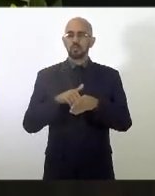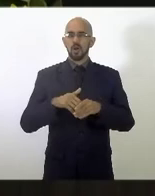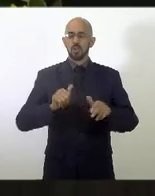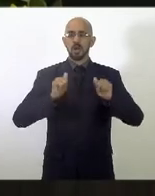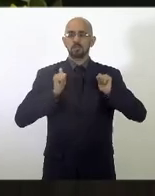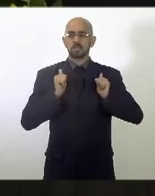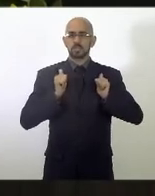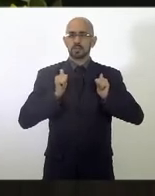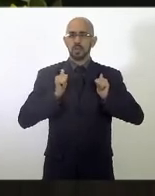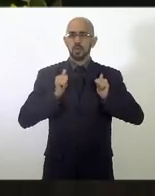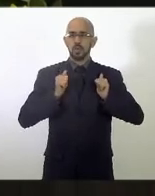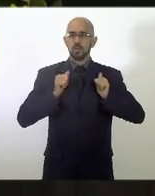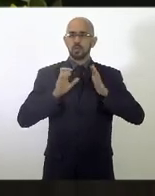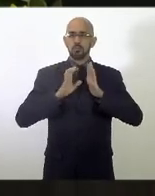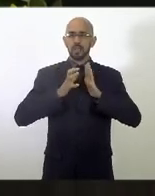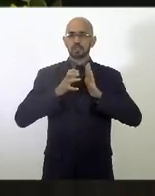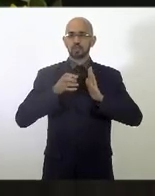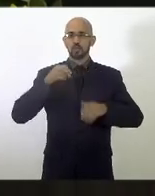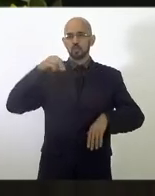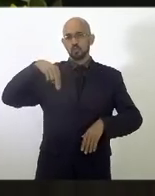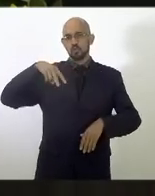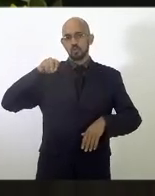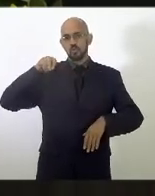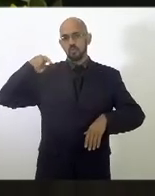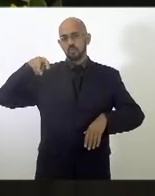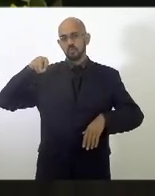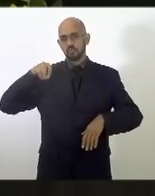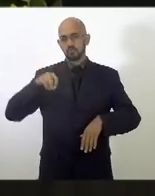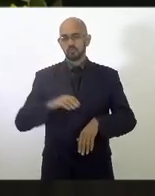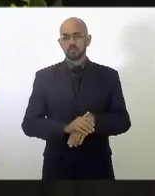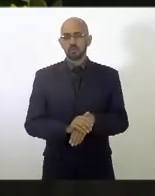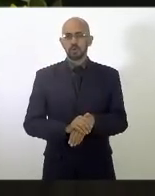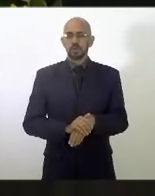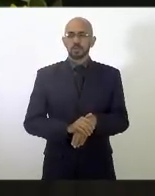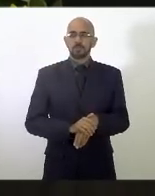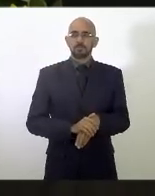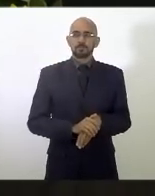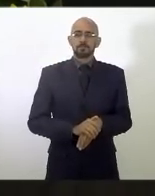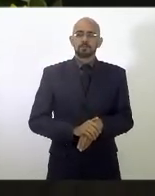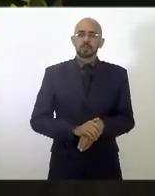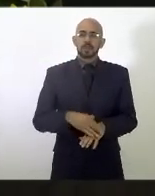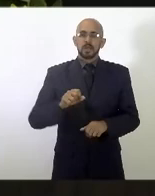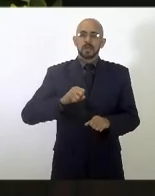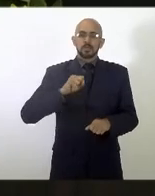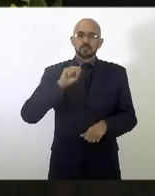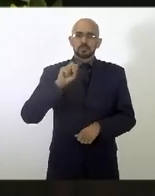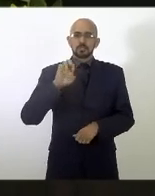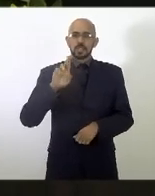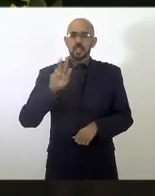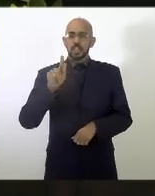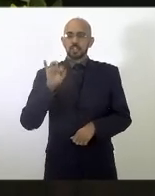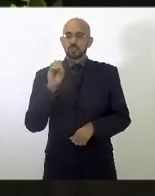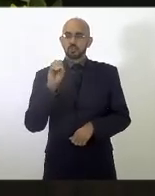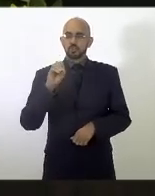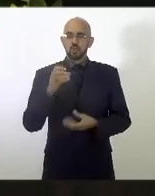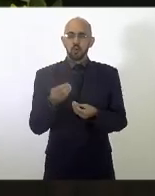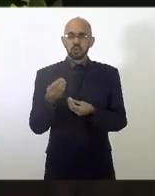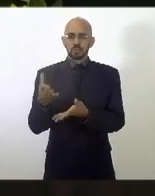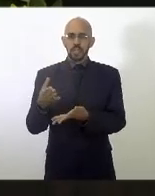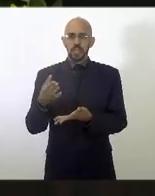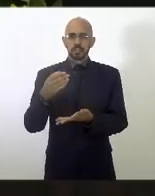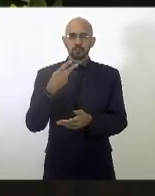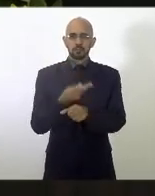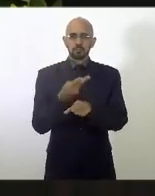do novo. Projeto de resolução 576 de 21, de autoria do deputado Sérgio Fernandes, que concede medalha Tiradentes